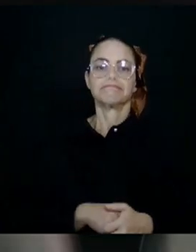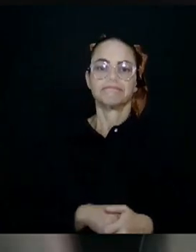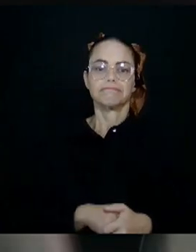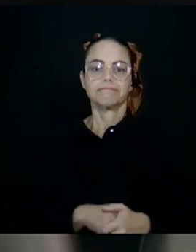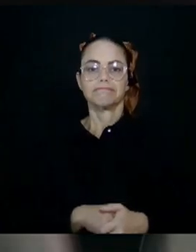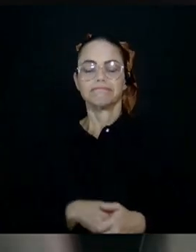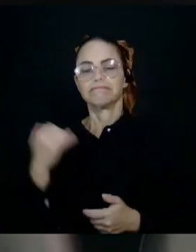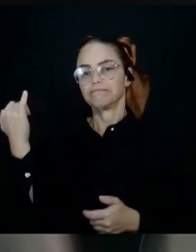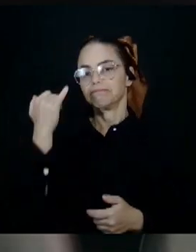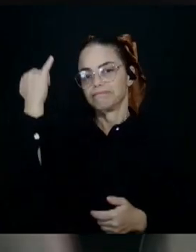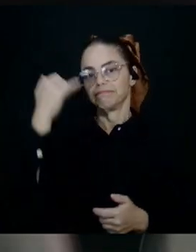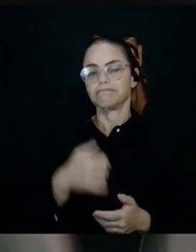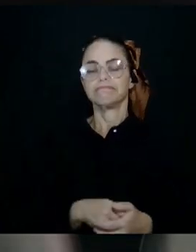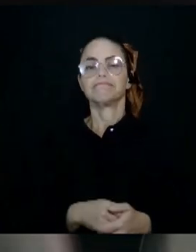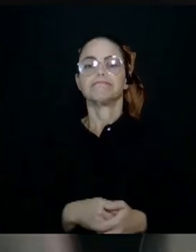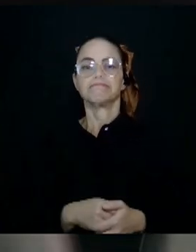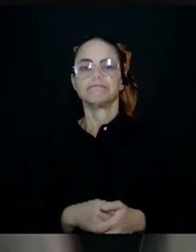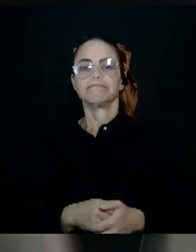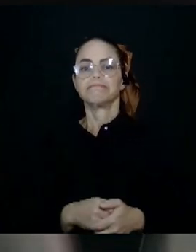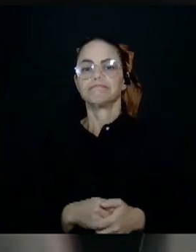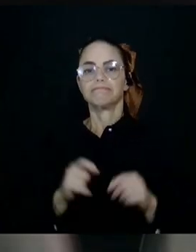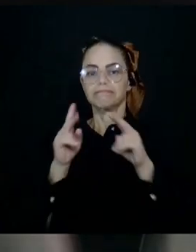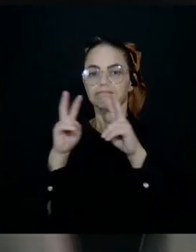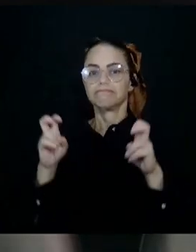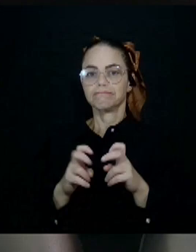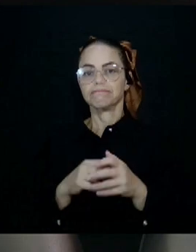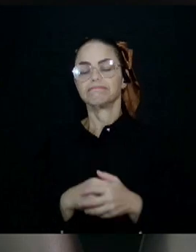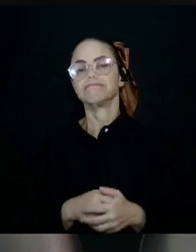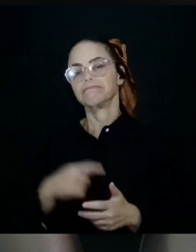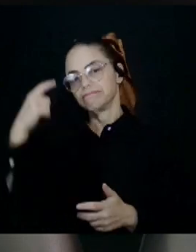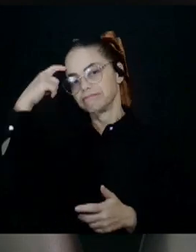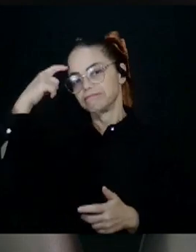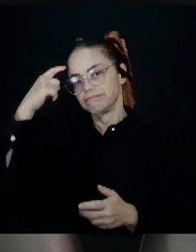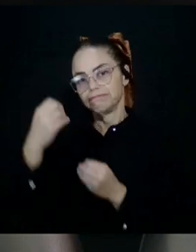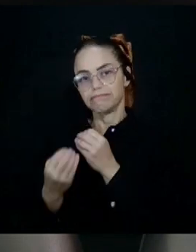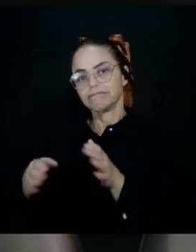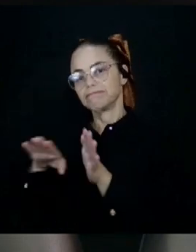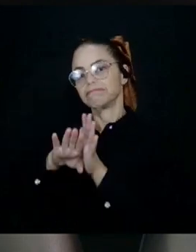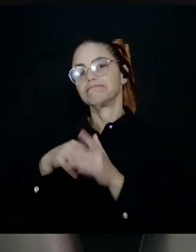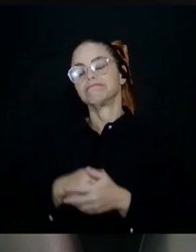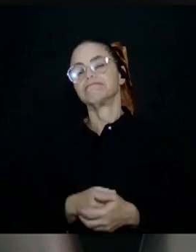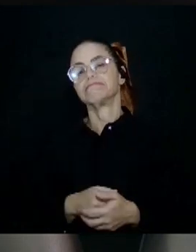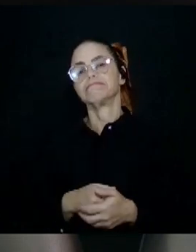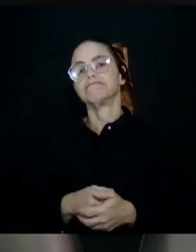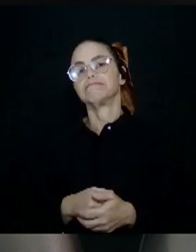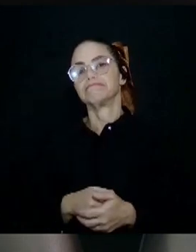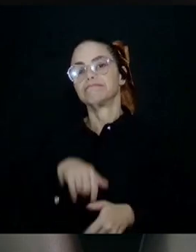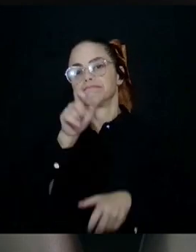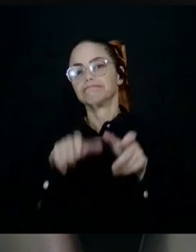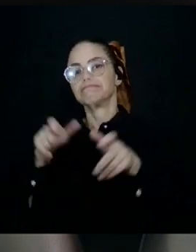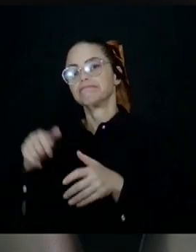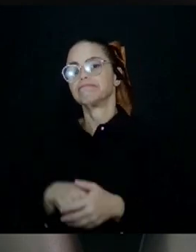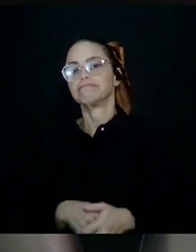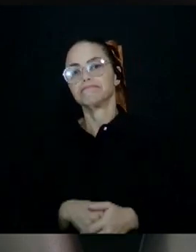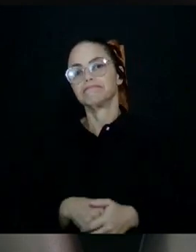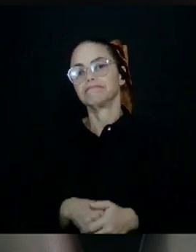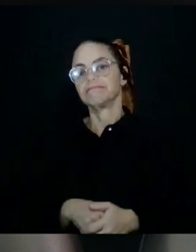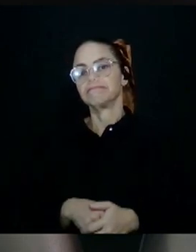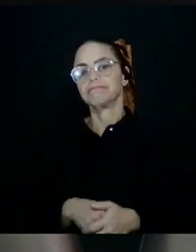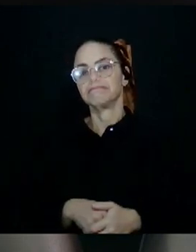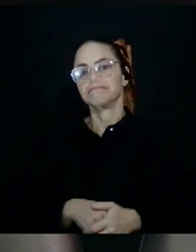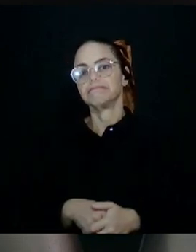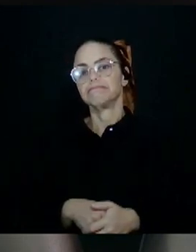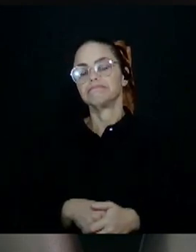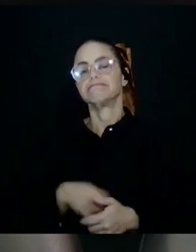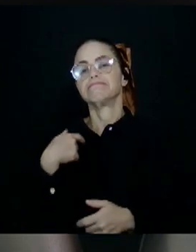falando sobre isso, né? Pensando como isso chega para os homens, como ele disse, os homens que estão sendo liderados,